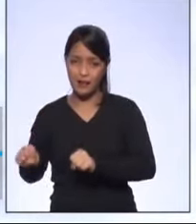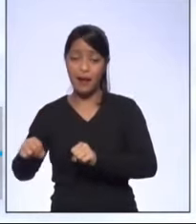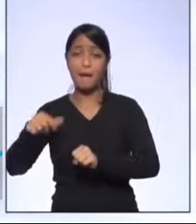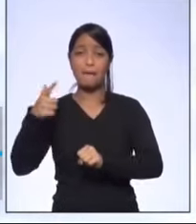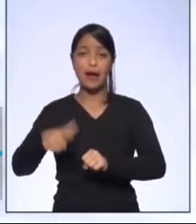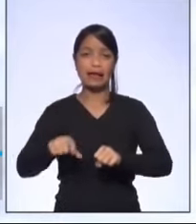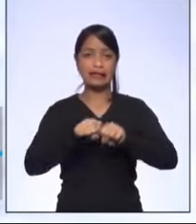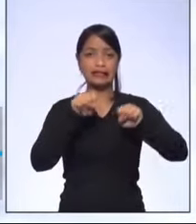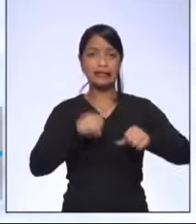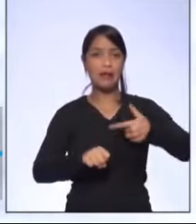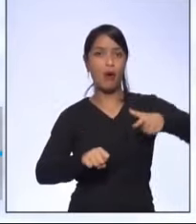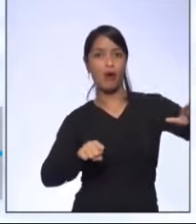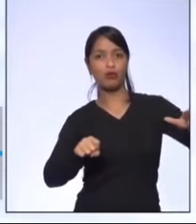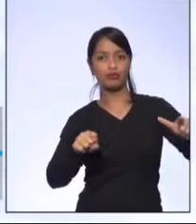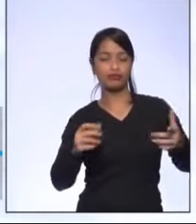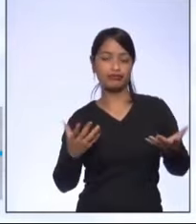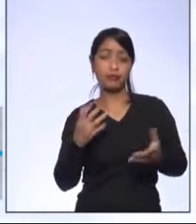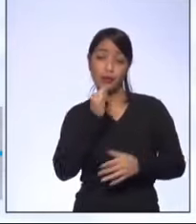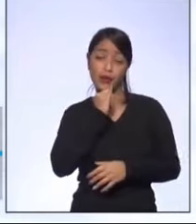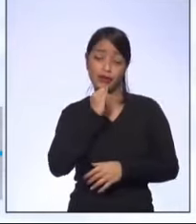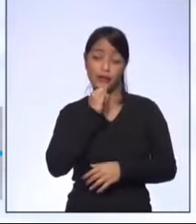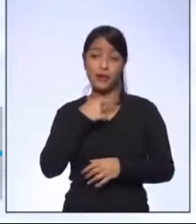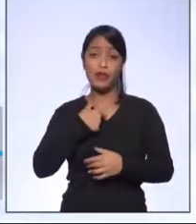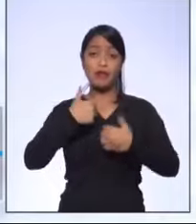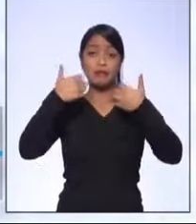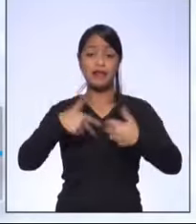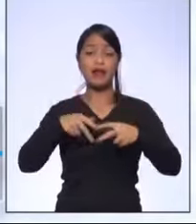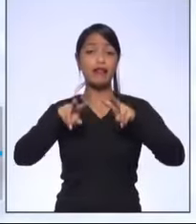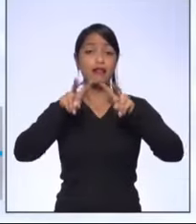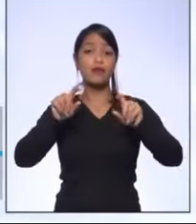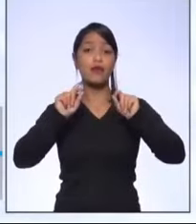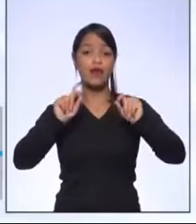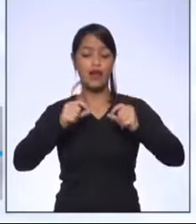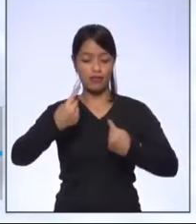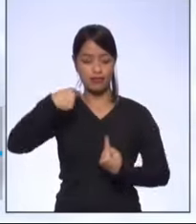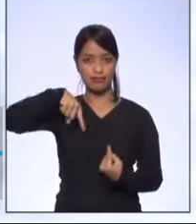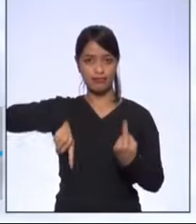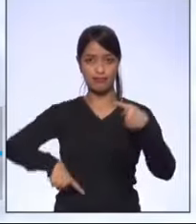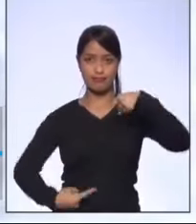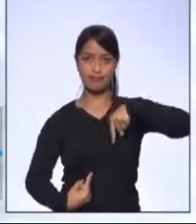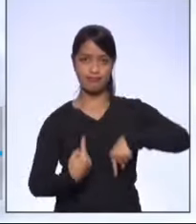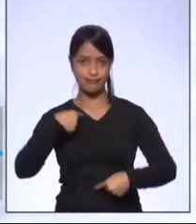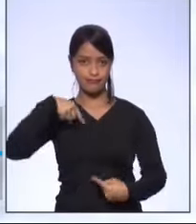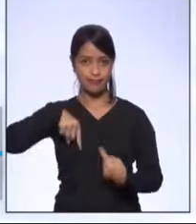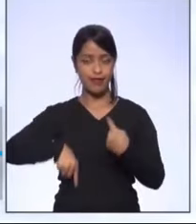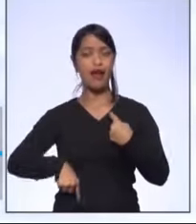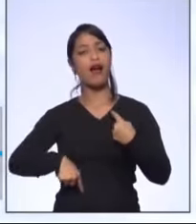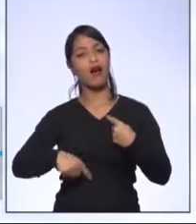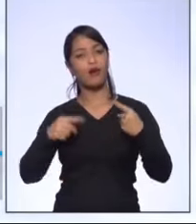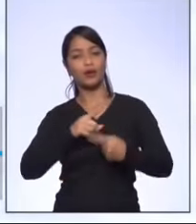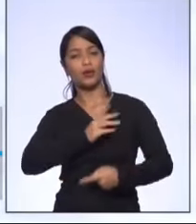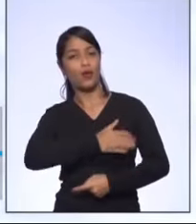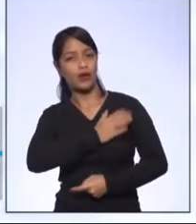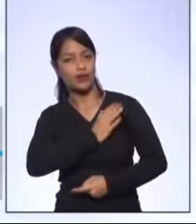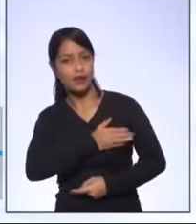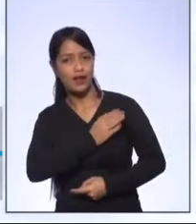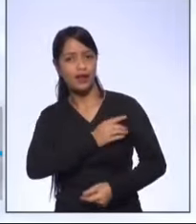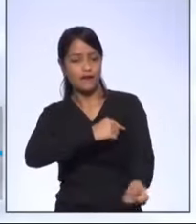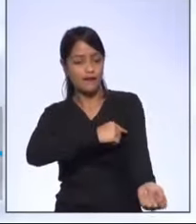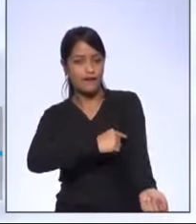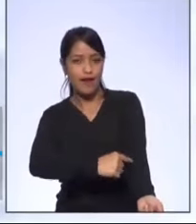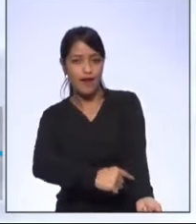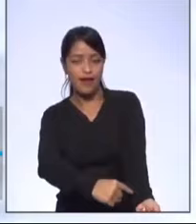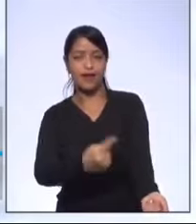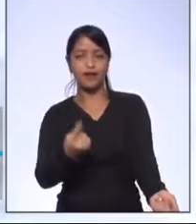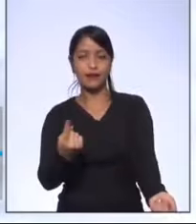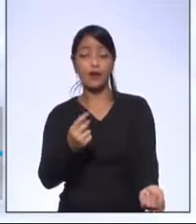sistema circulatório, então eu vou falar do coração, das veias, das artérias. Se eu falei do sistema nervoso, eu vou falar do cérebro, né? Vou